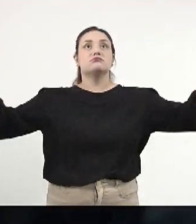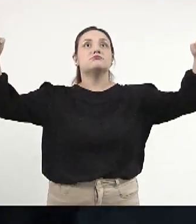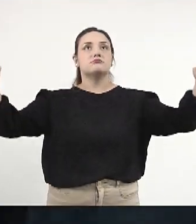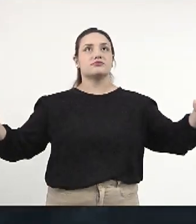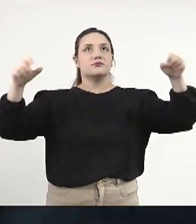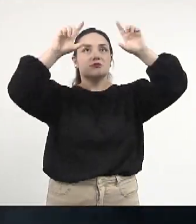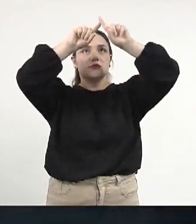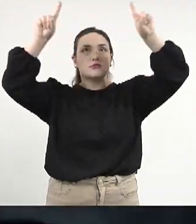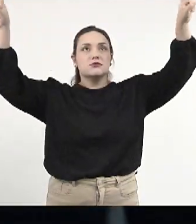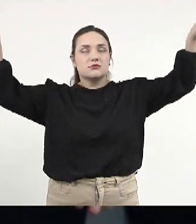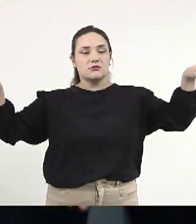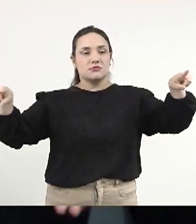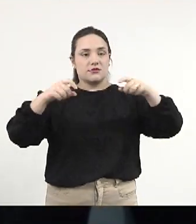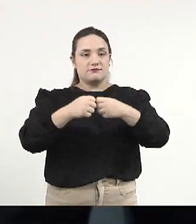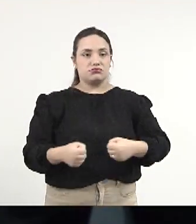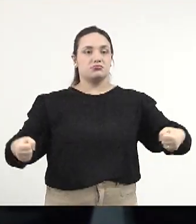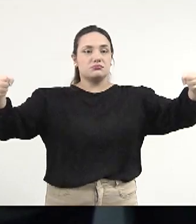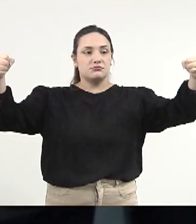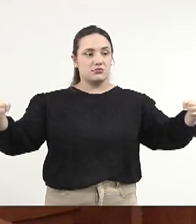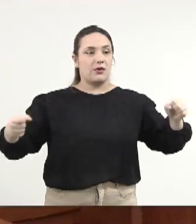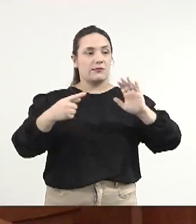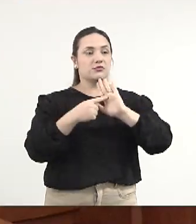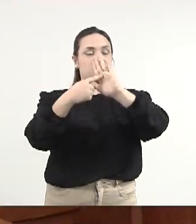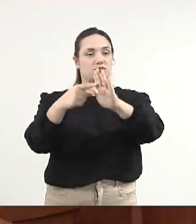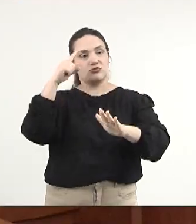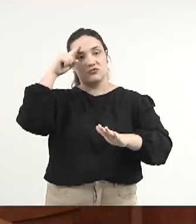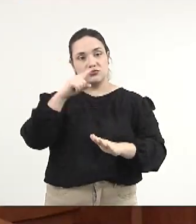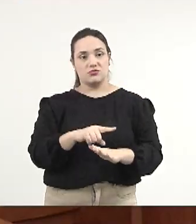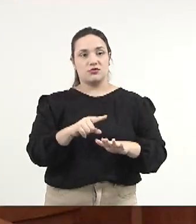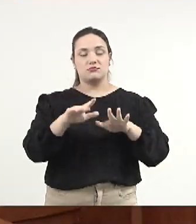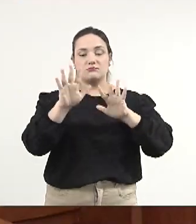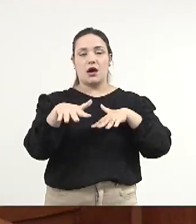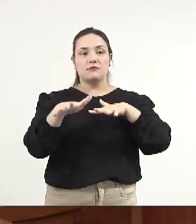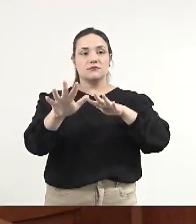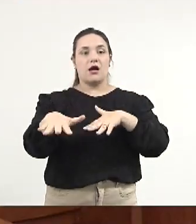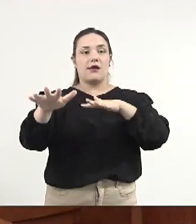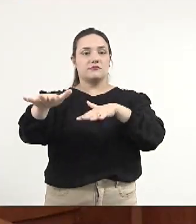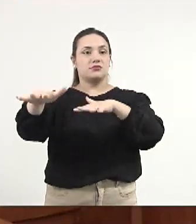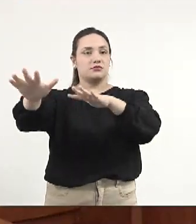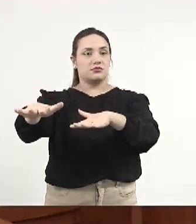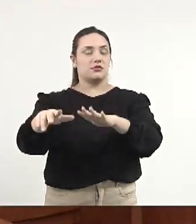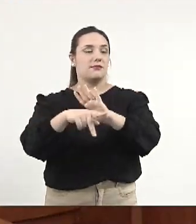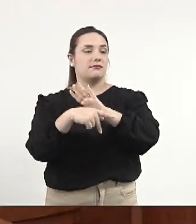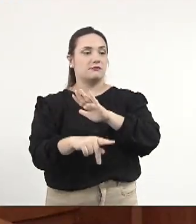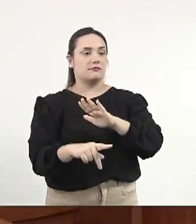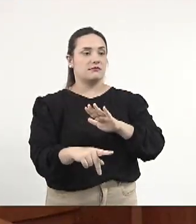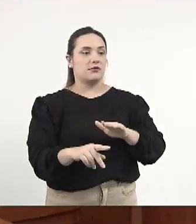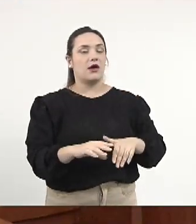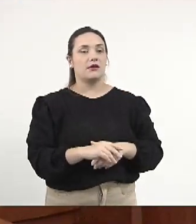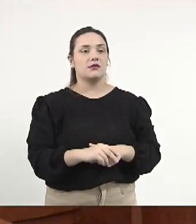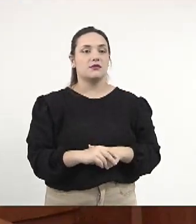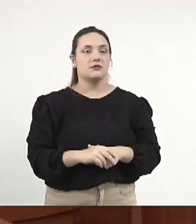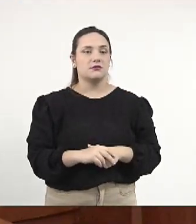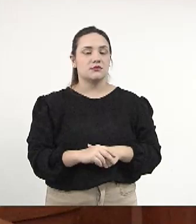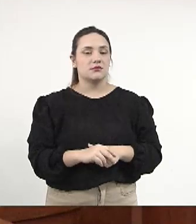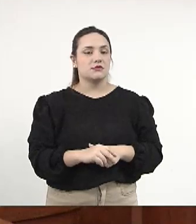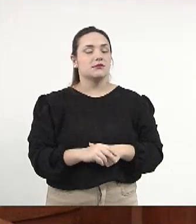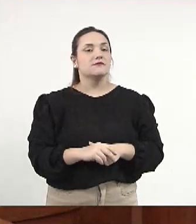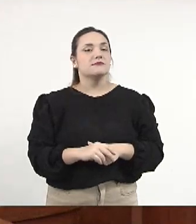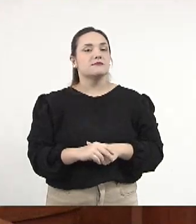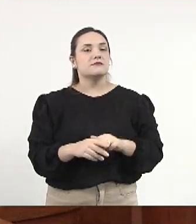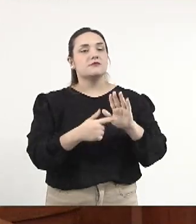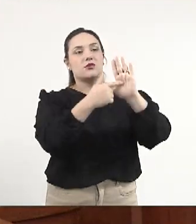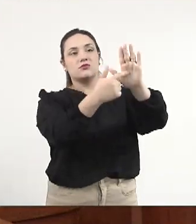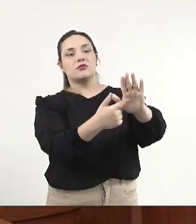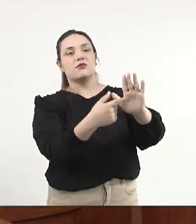como essas mães abriram uma faixa lá no dia do desfile, do aniversário da cidade, na frente do palanque,